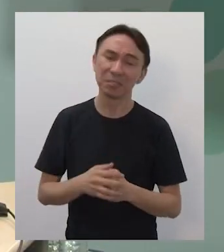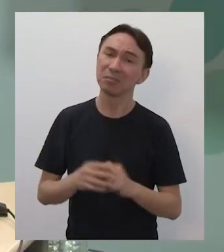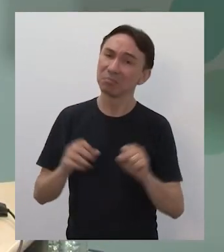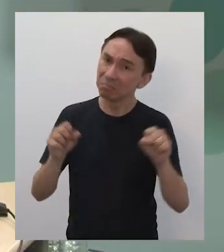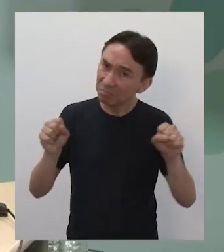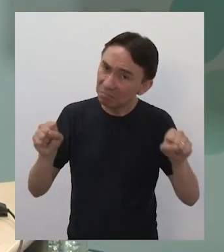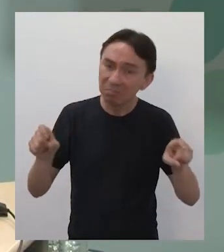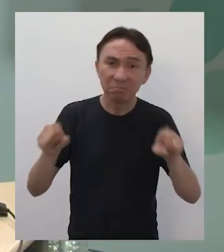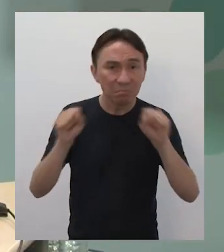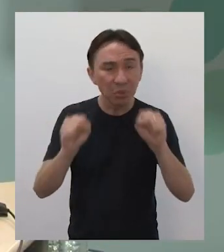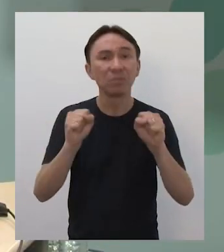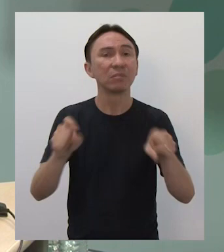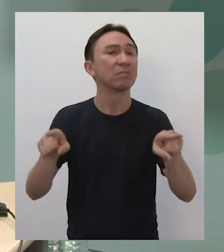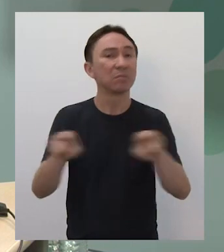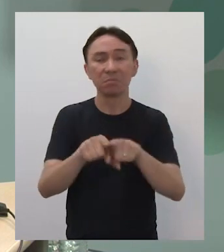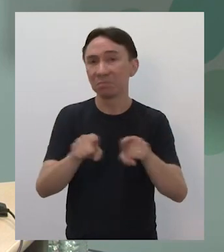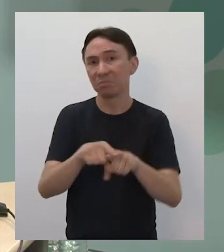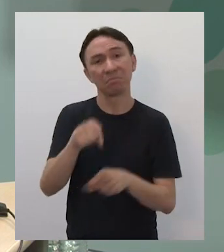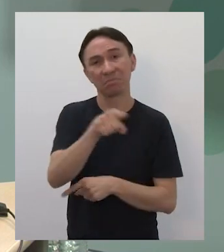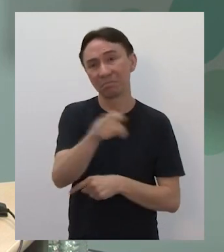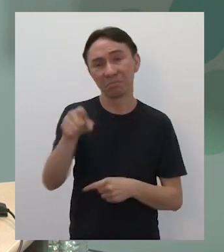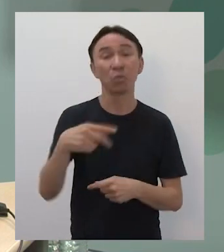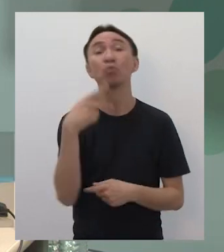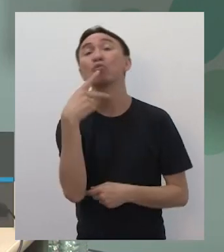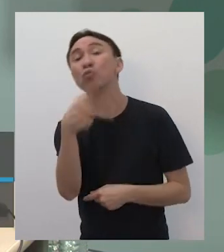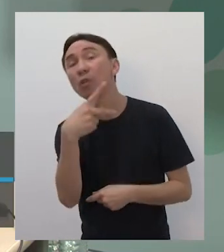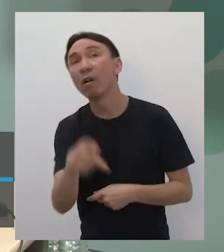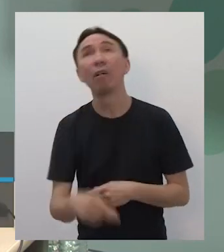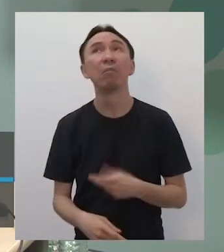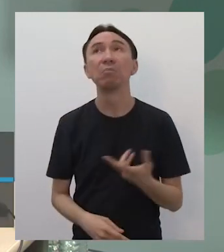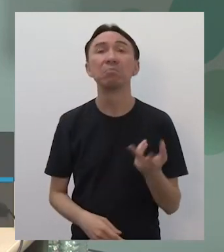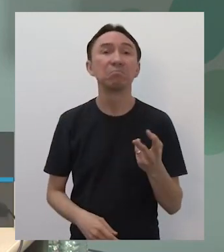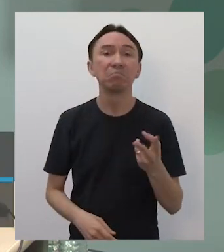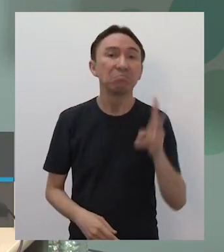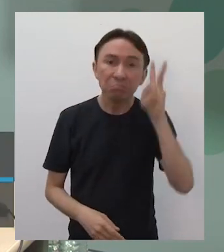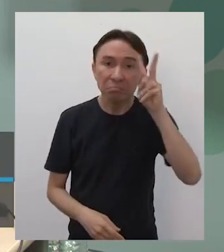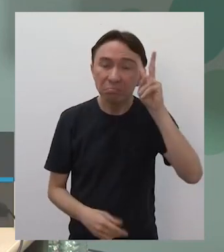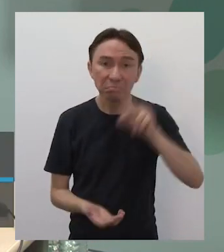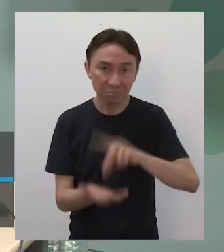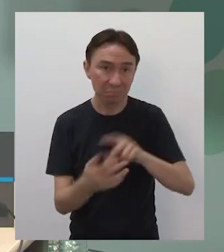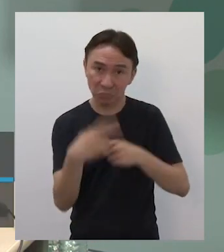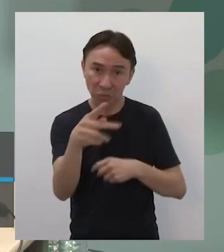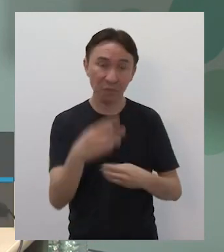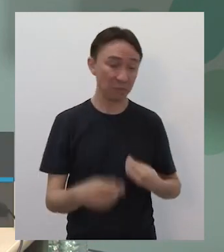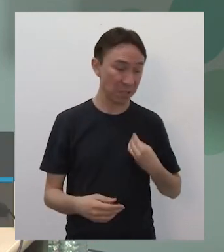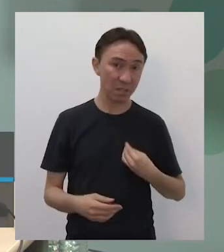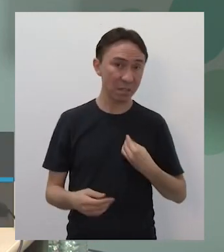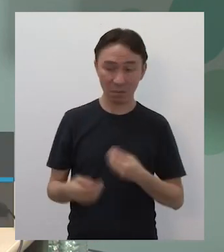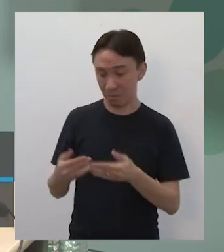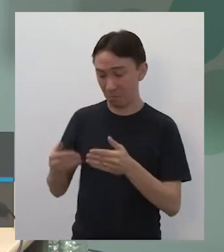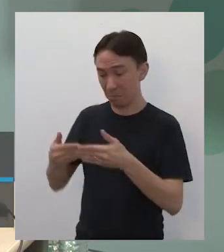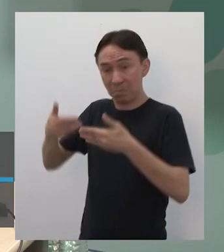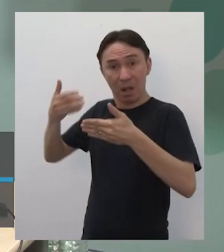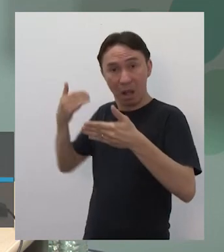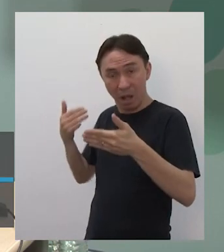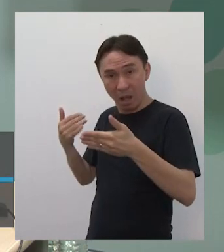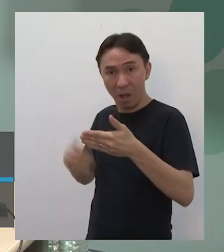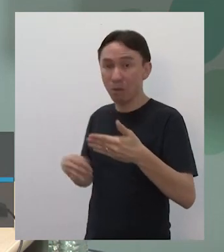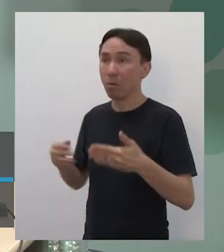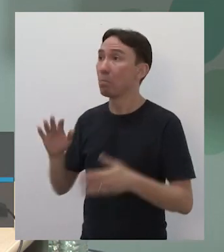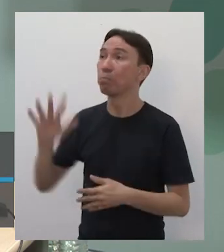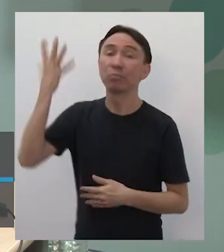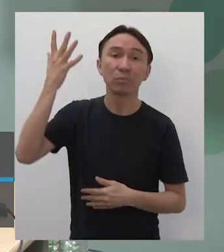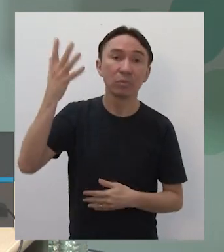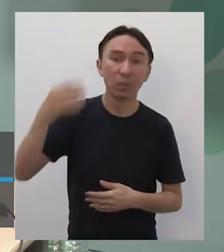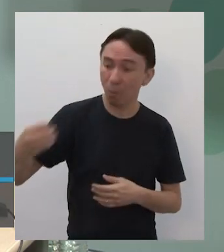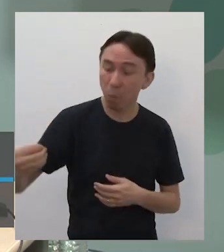também, tá? O que aconteceu na sua vida aí, nos últimos tempos especialmente, né, que é novo, que você aprendeu uma coisa nova,